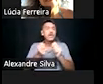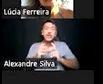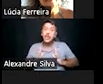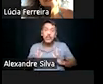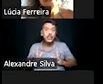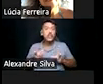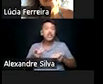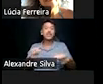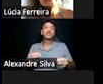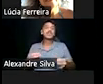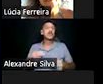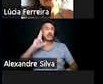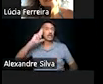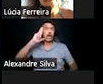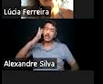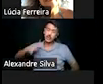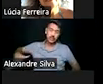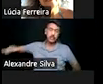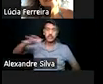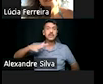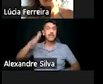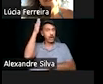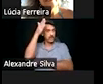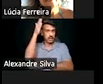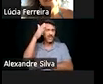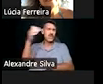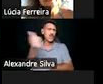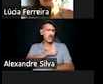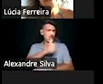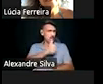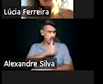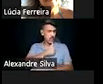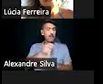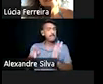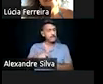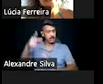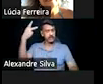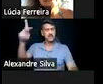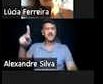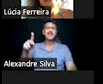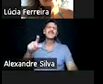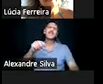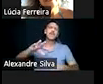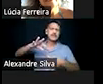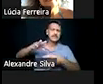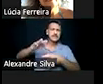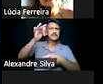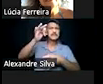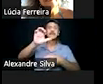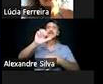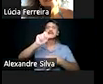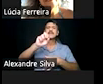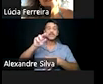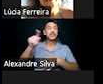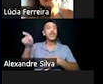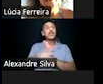é dono de absolutamente tudo, inclusive dos hotéis, dos grandes hotéis, que posteriormente viravam cassinos, que eram hotéis termais,